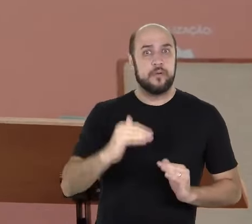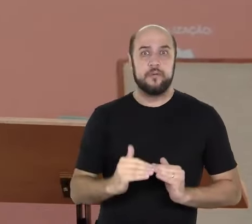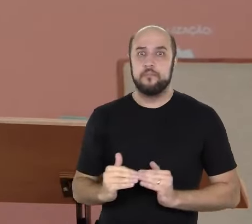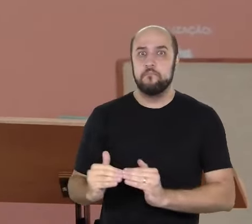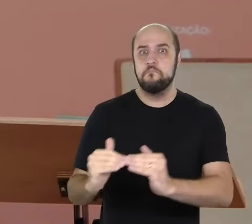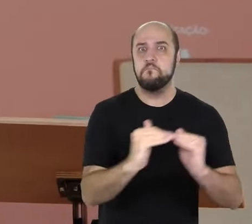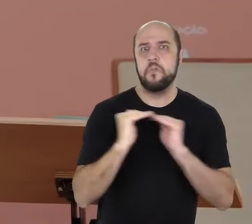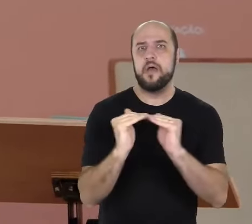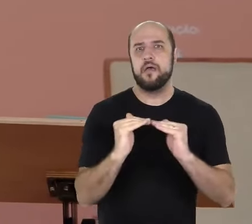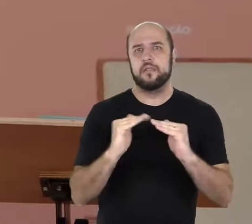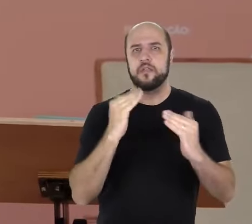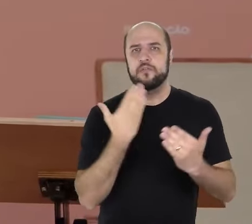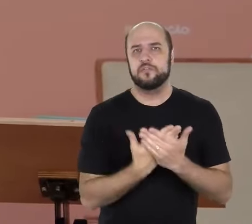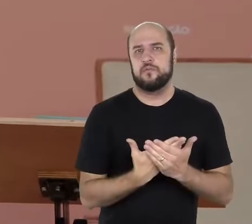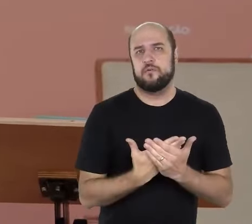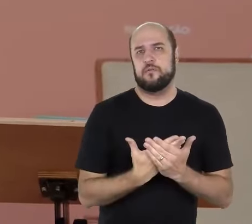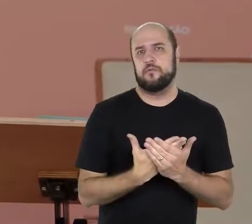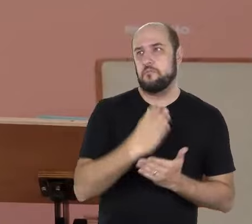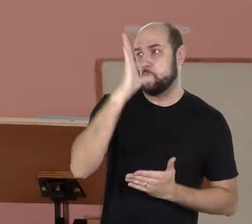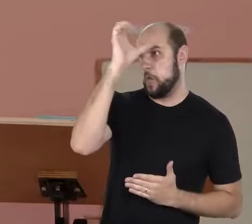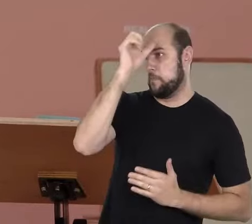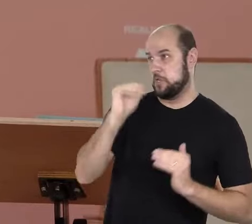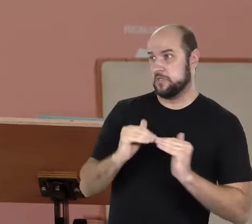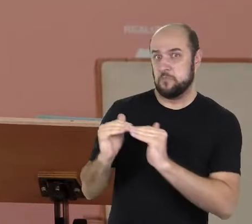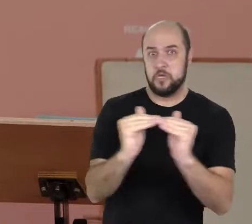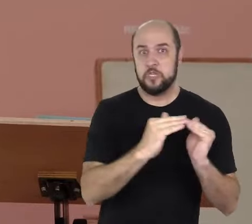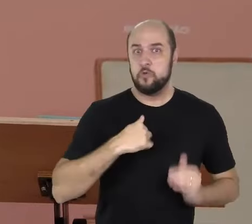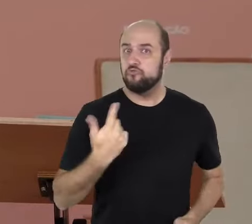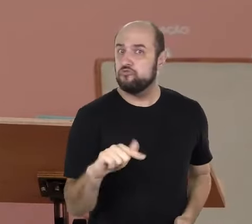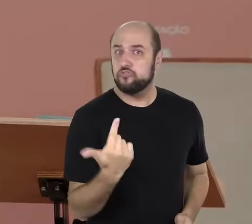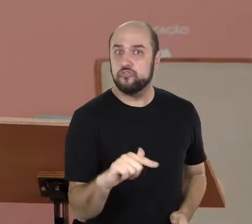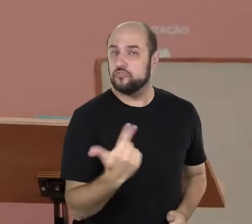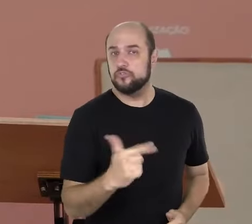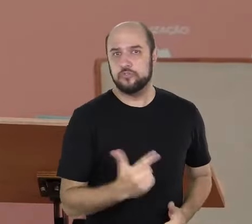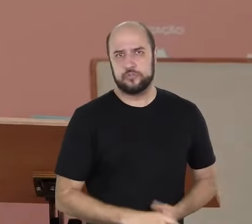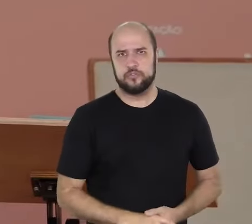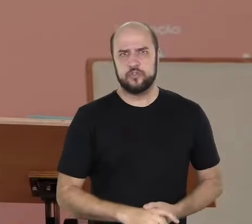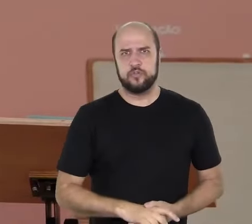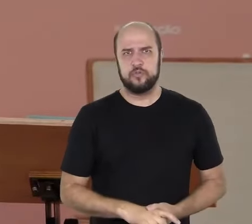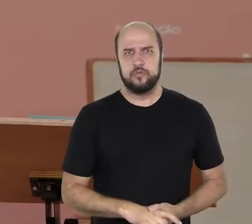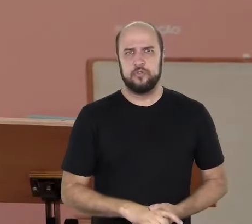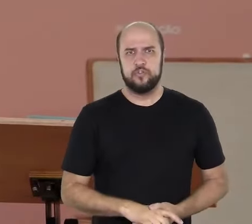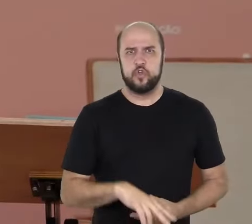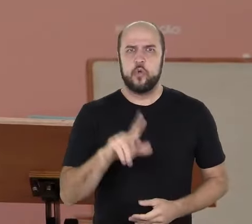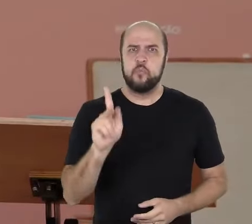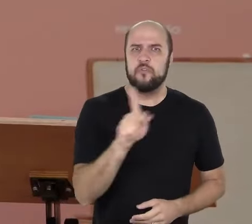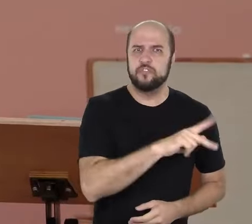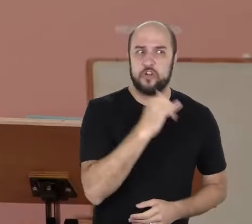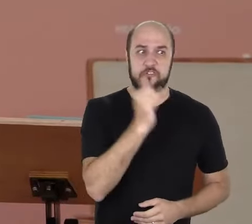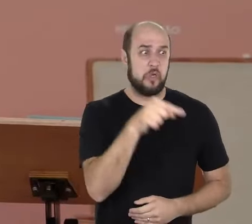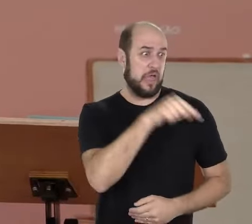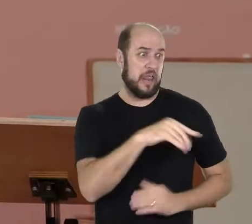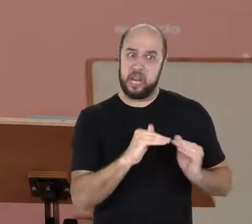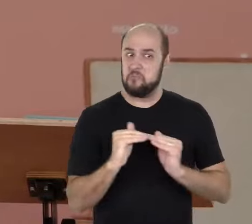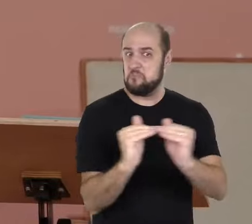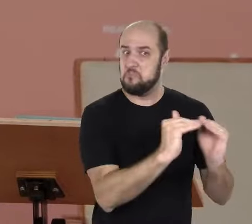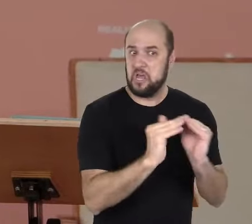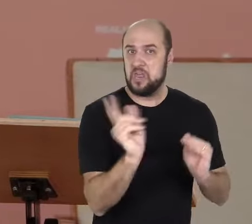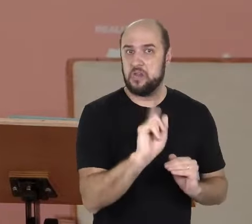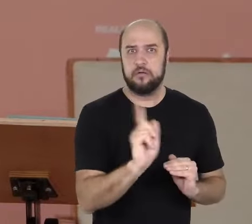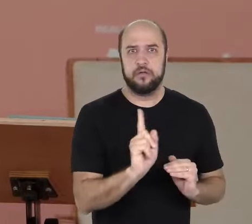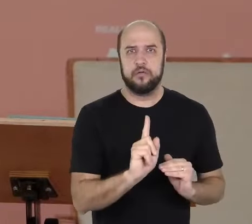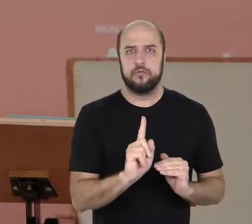escola. De aprendizado. A professora falou, a Thalita não está no nosso padrão de aprendizado.